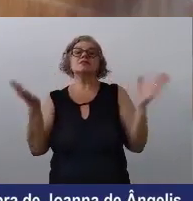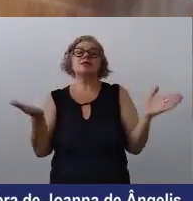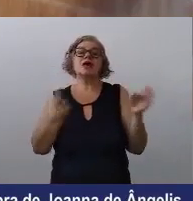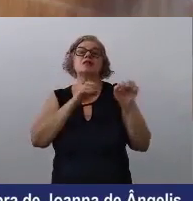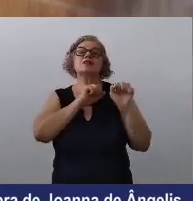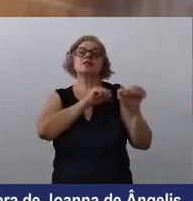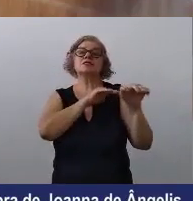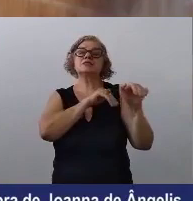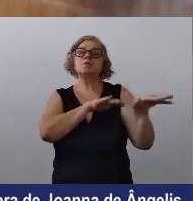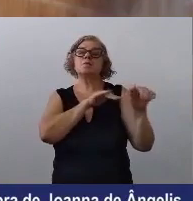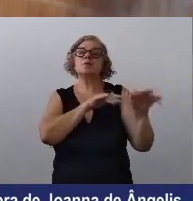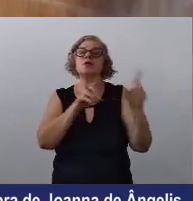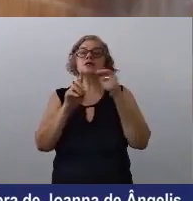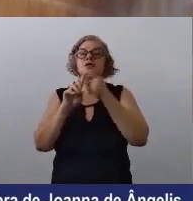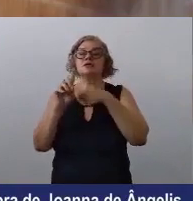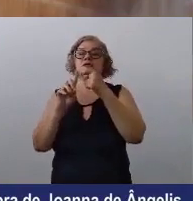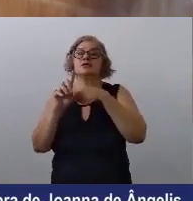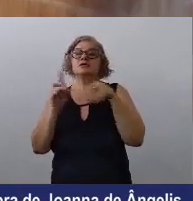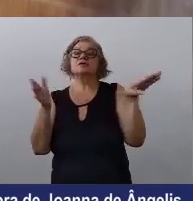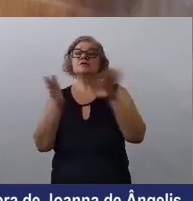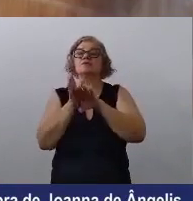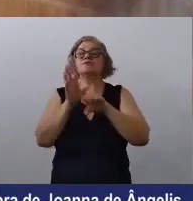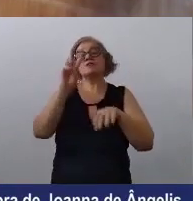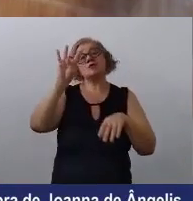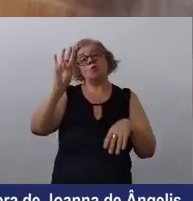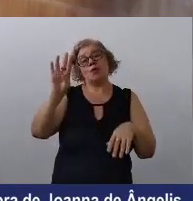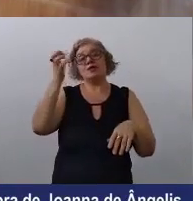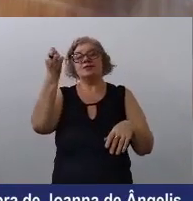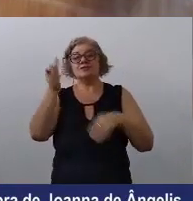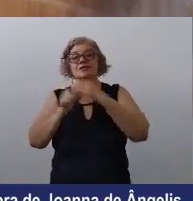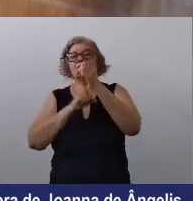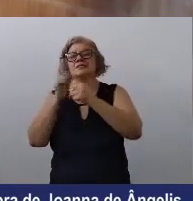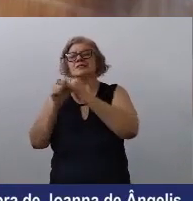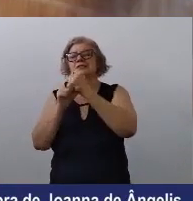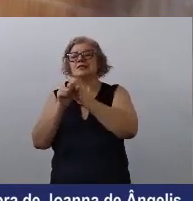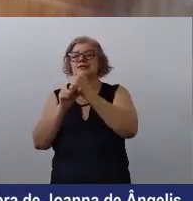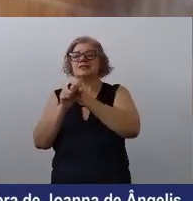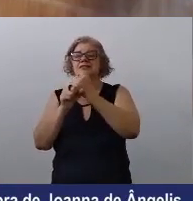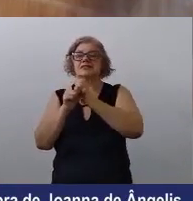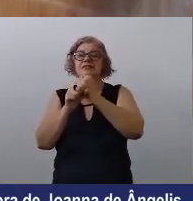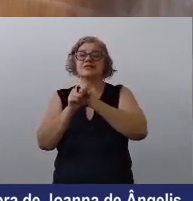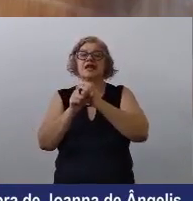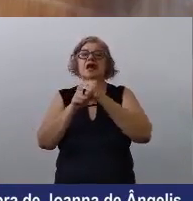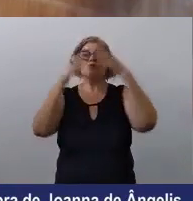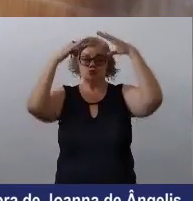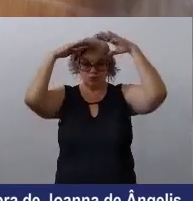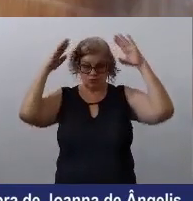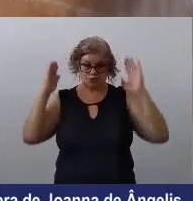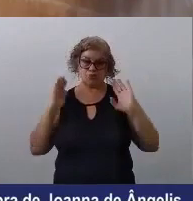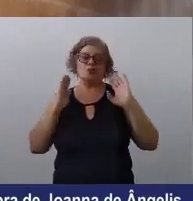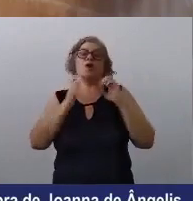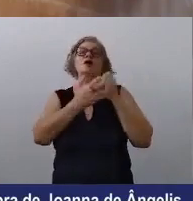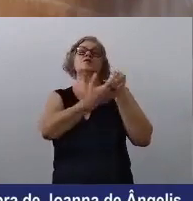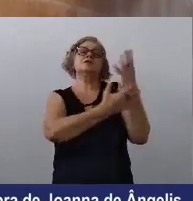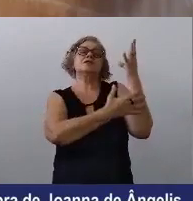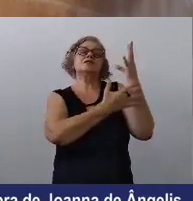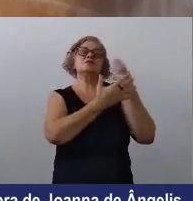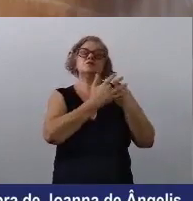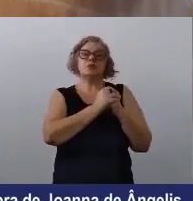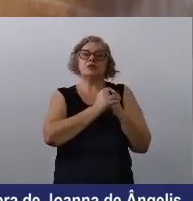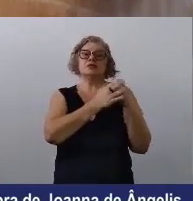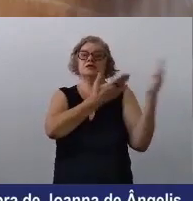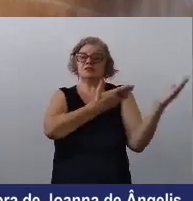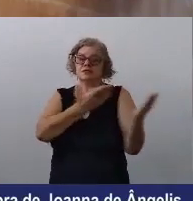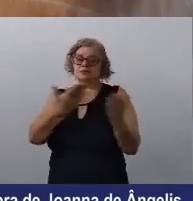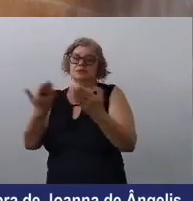Nesse mês de setembro, quando no dia 1º completamos 46 anos, não poderíamos deixar